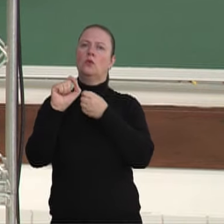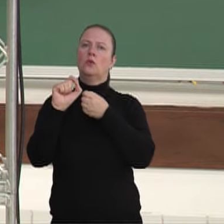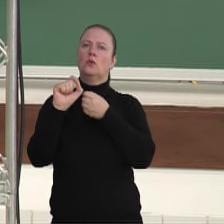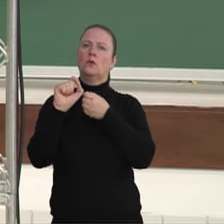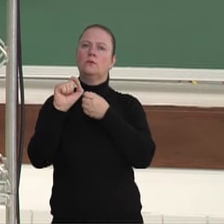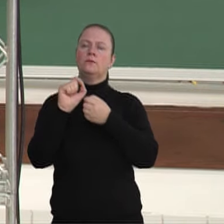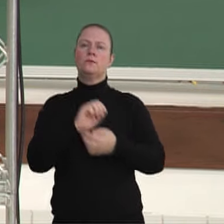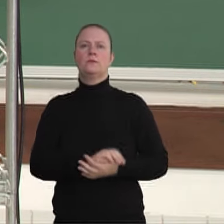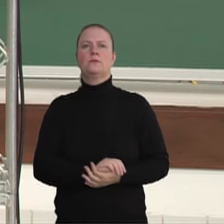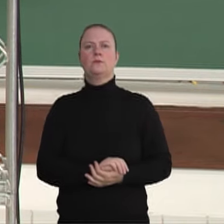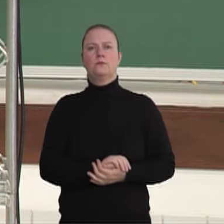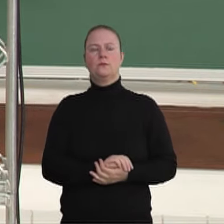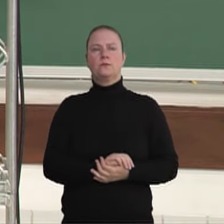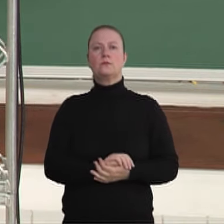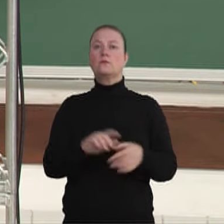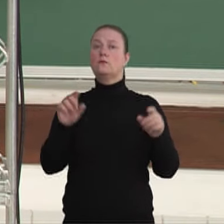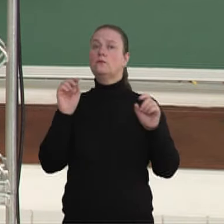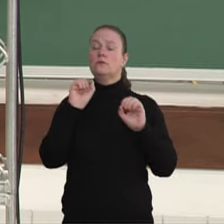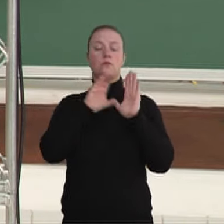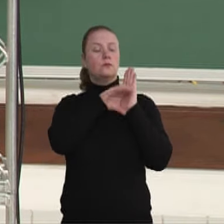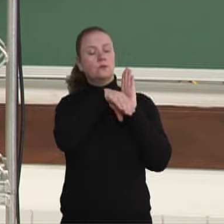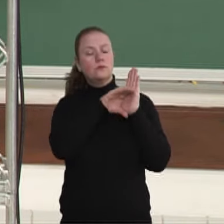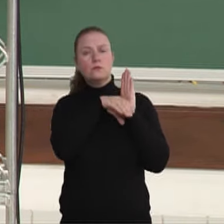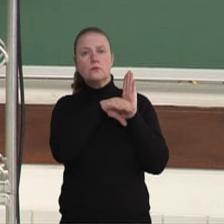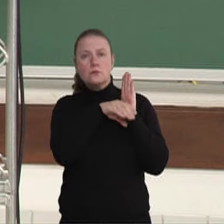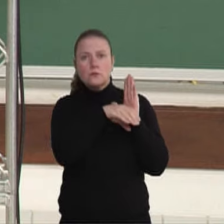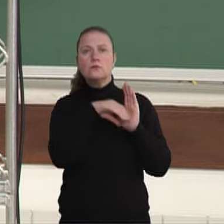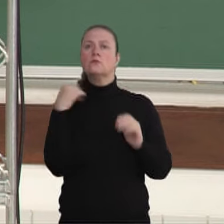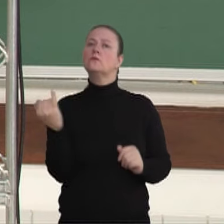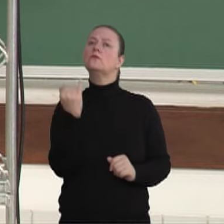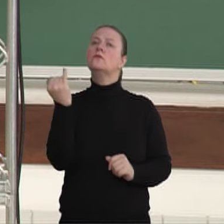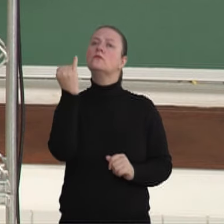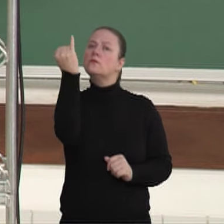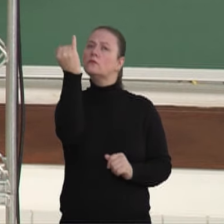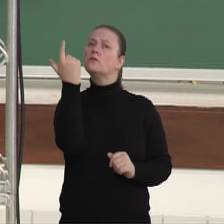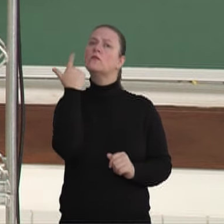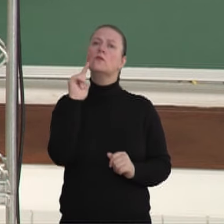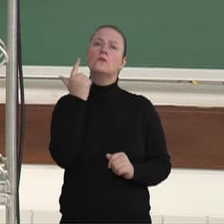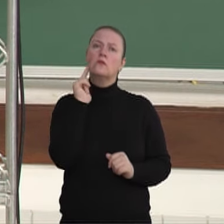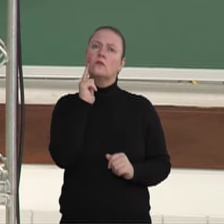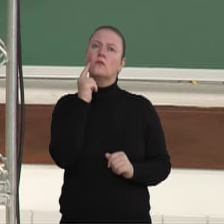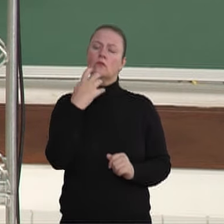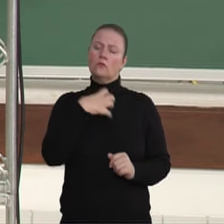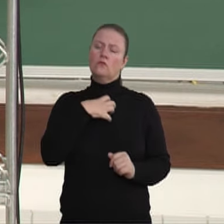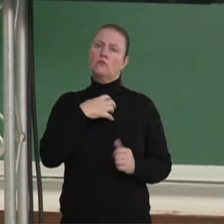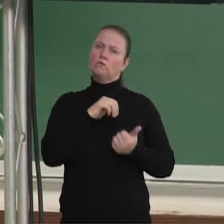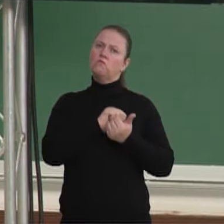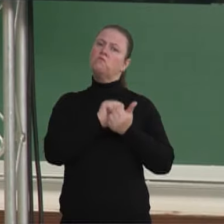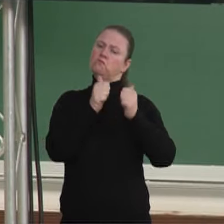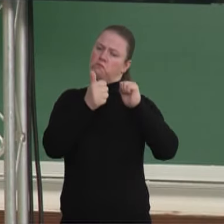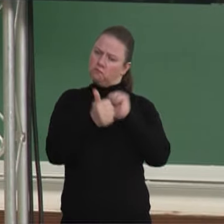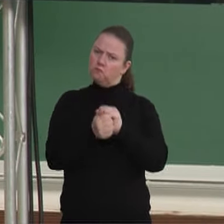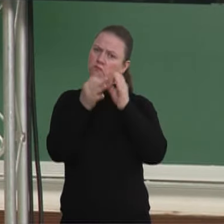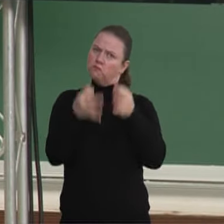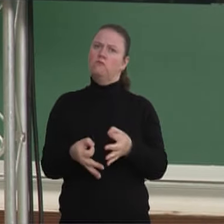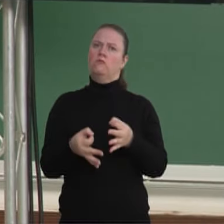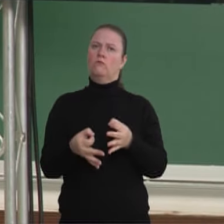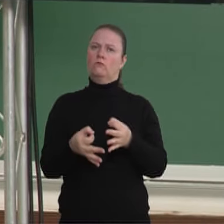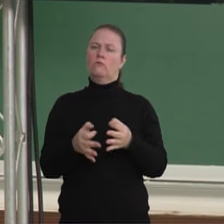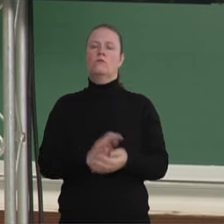grau de agitação, ok? Esses conceitos são importantes para que a gente consiga estar começando de maneira adequada a nossa aula. Então vamos à próxima